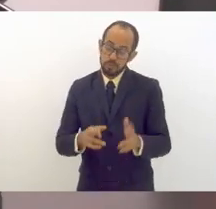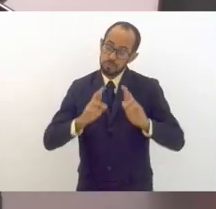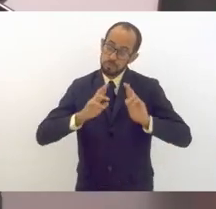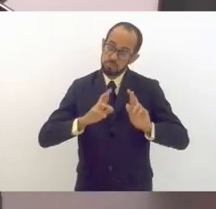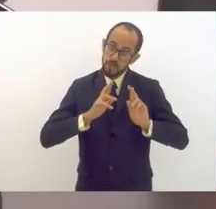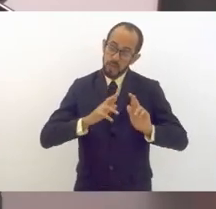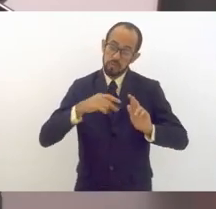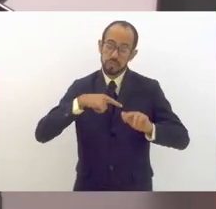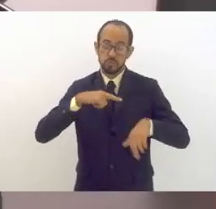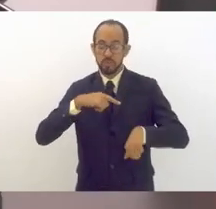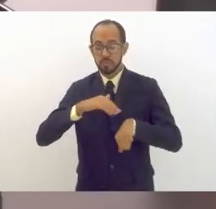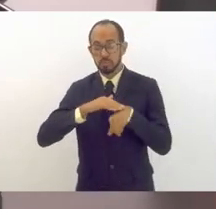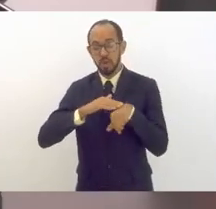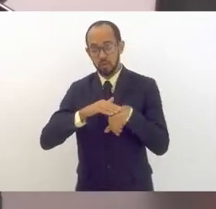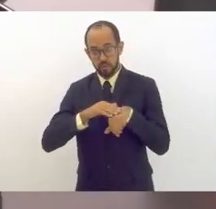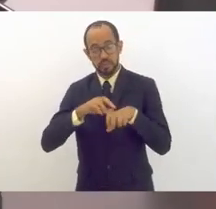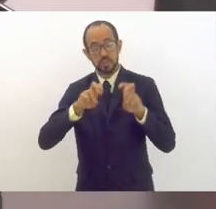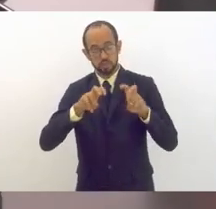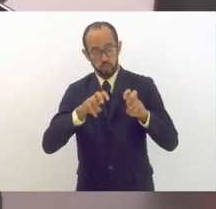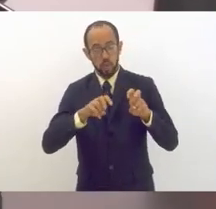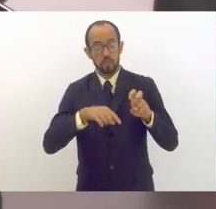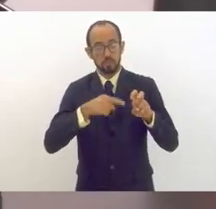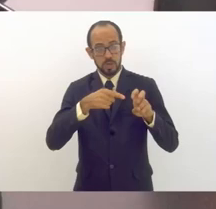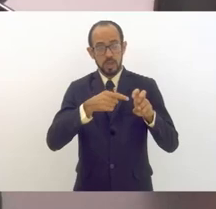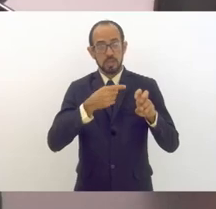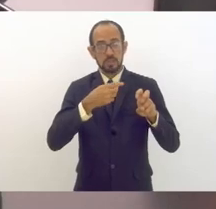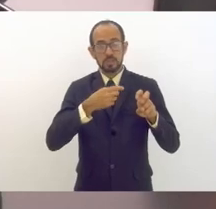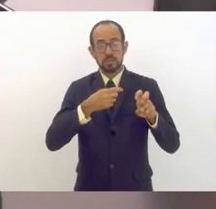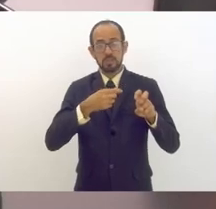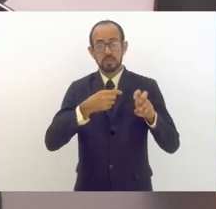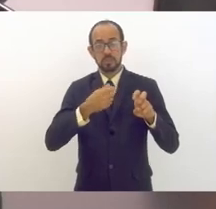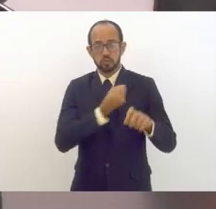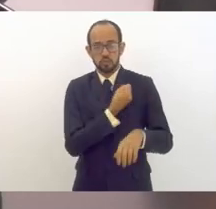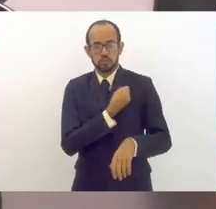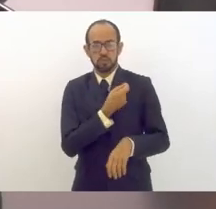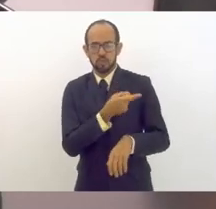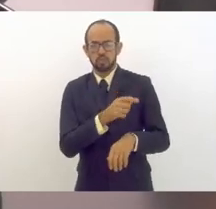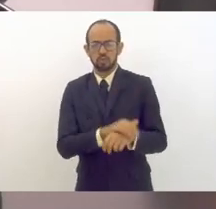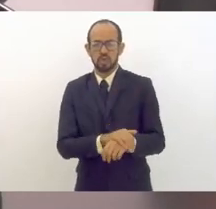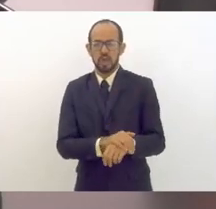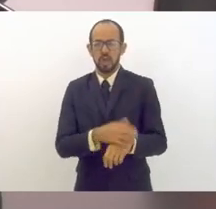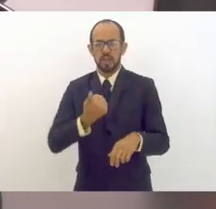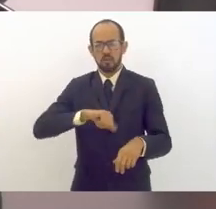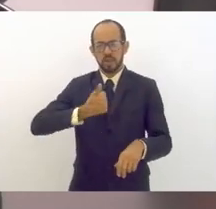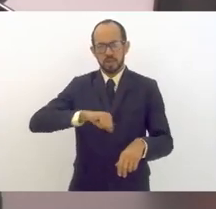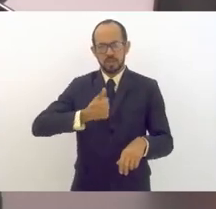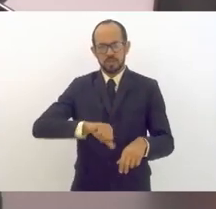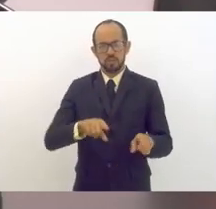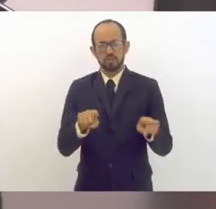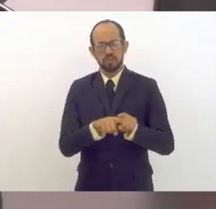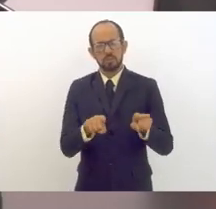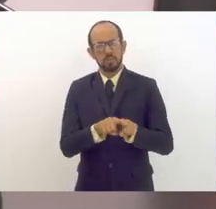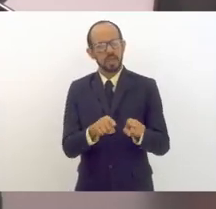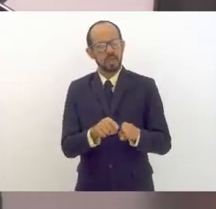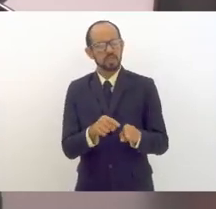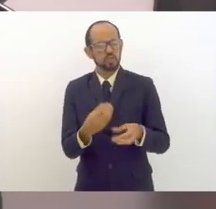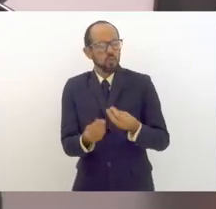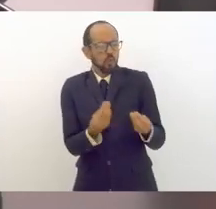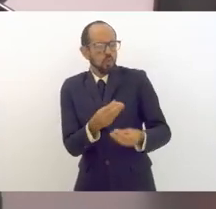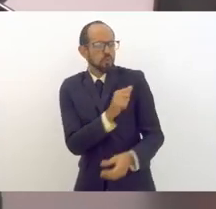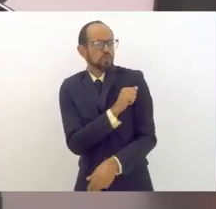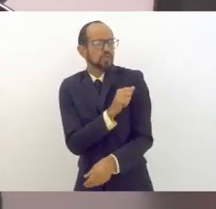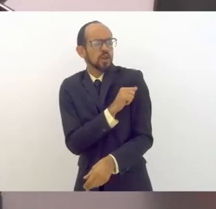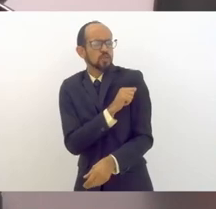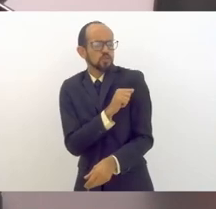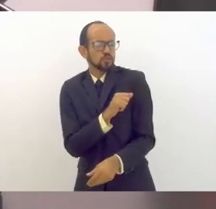sobre esses resultados da avaliação da diagnóstica e do nível de aprendizagem dos nossos